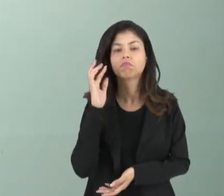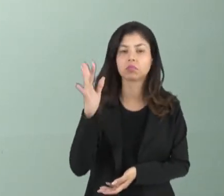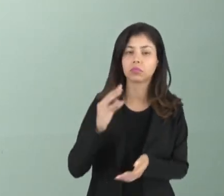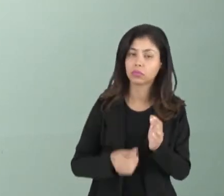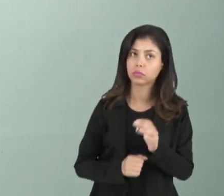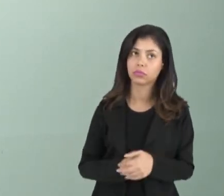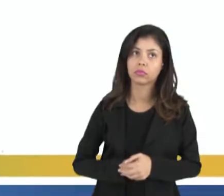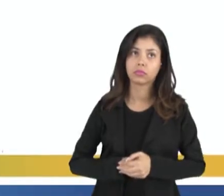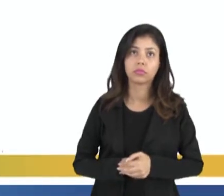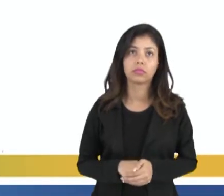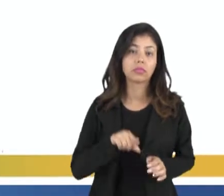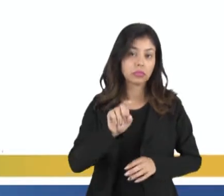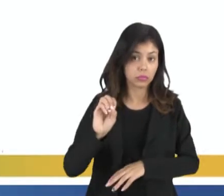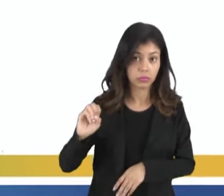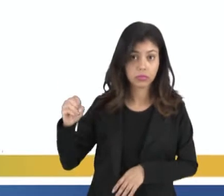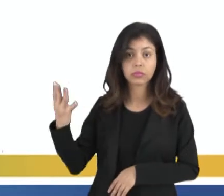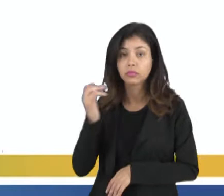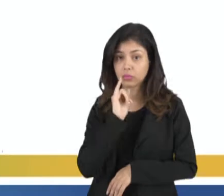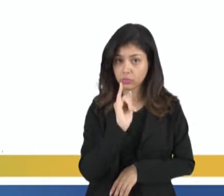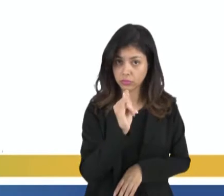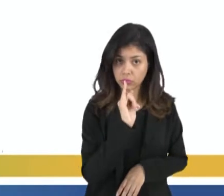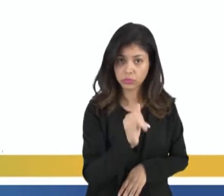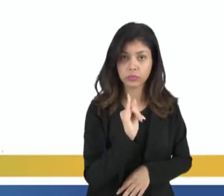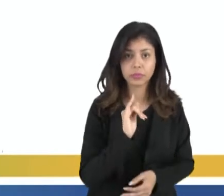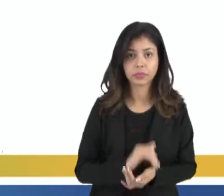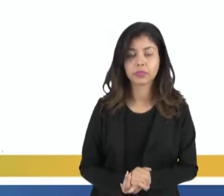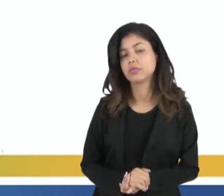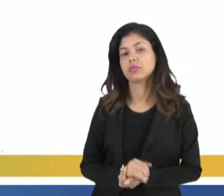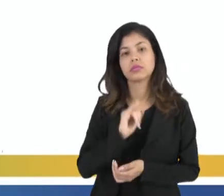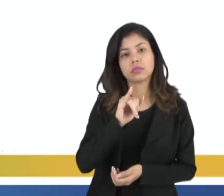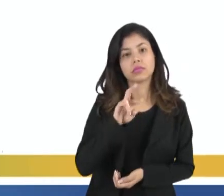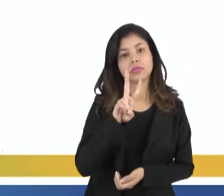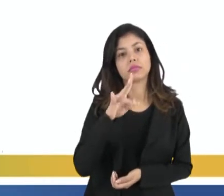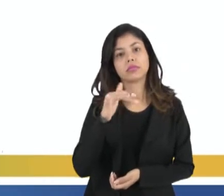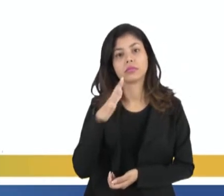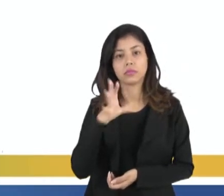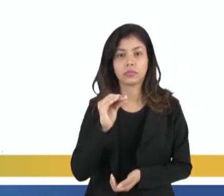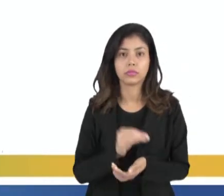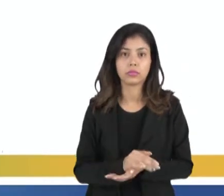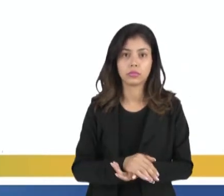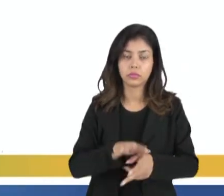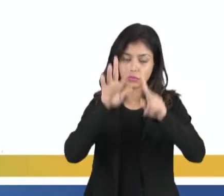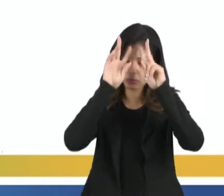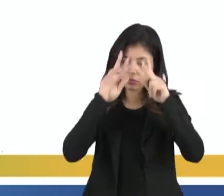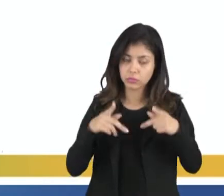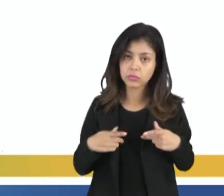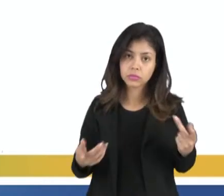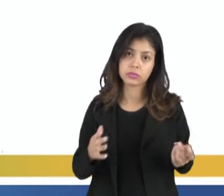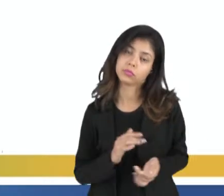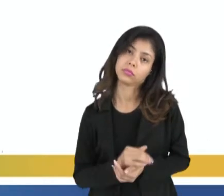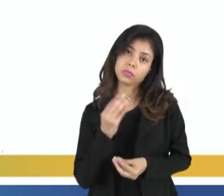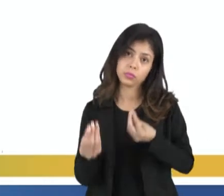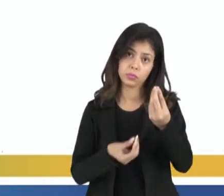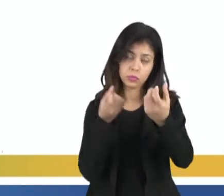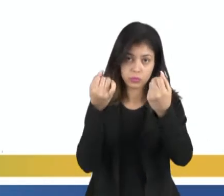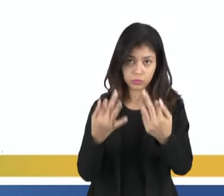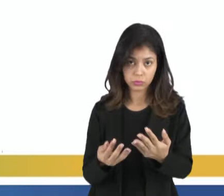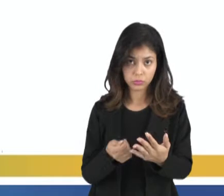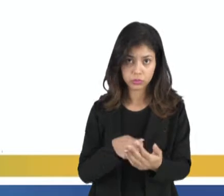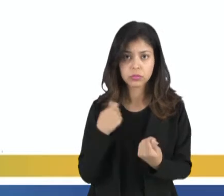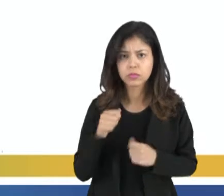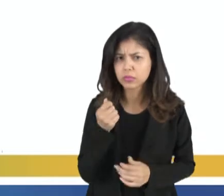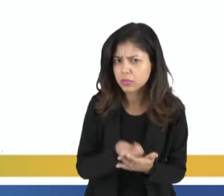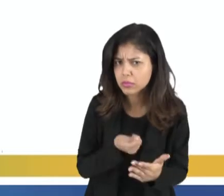tá certo? Neste caso, a narração ela é uma invenção, uma criação humana. E, como tal, ela vai exigir o